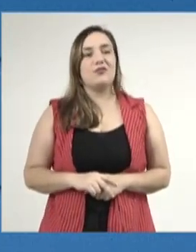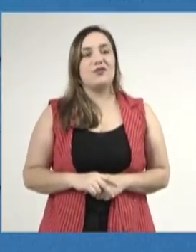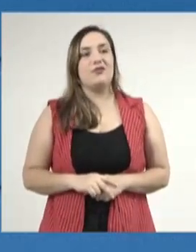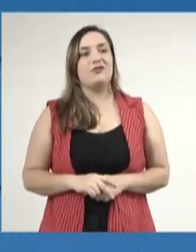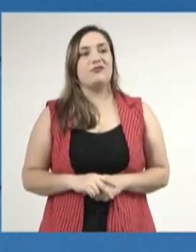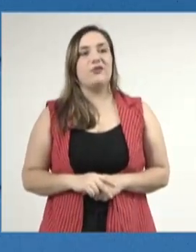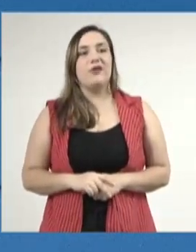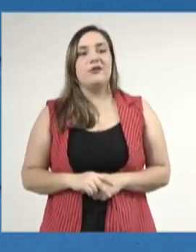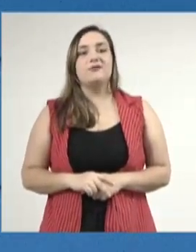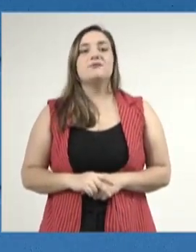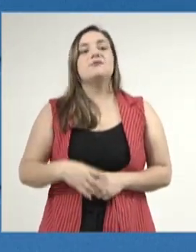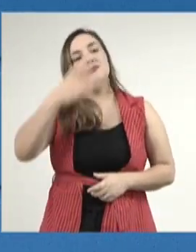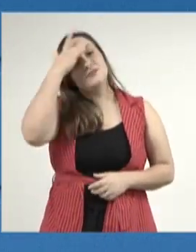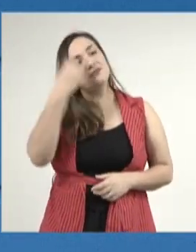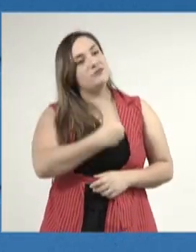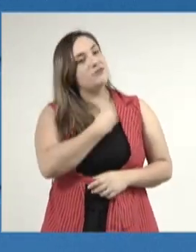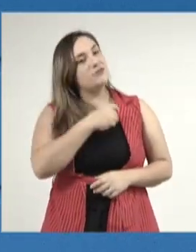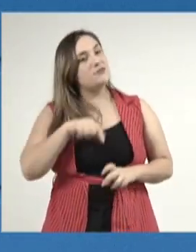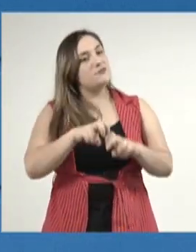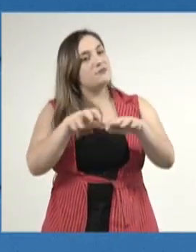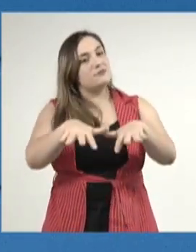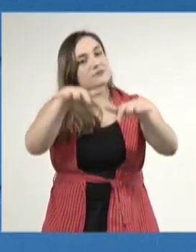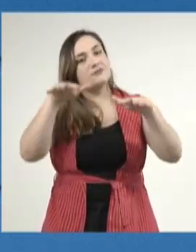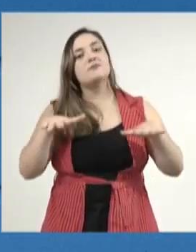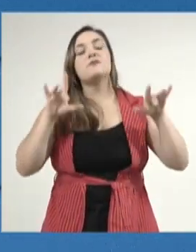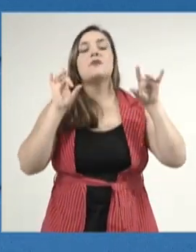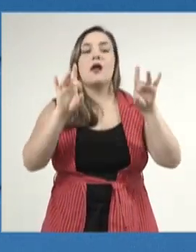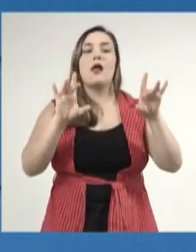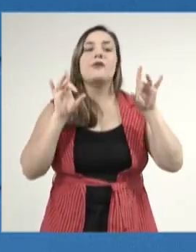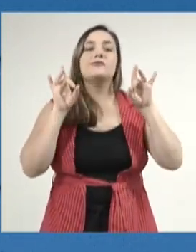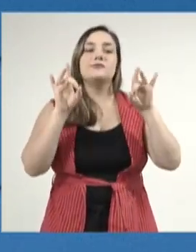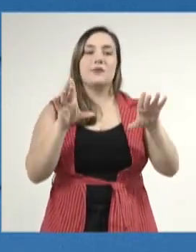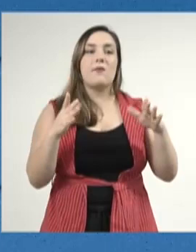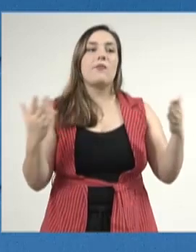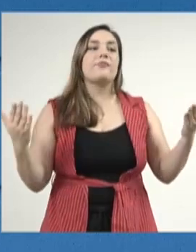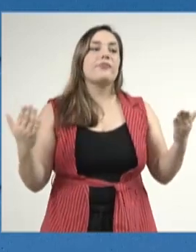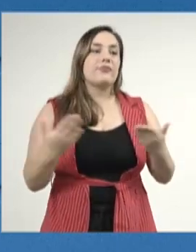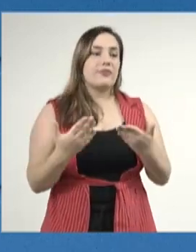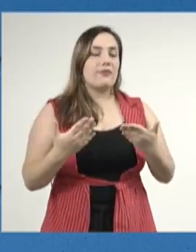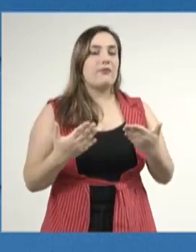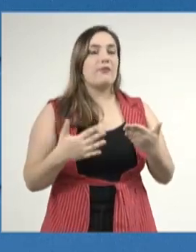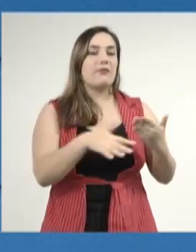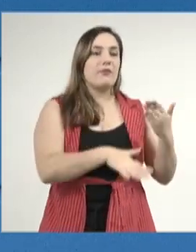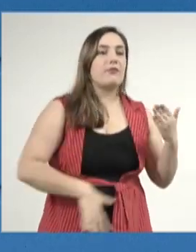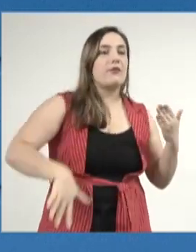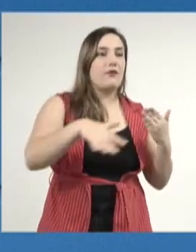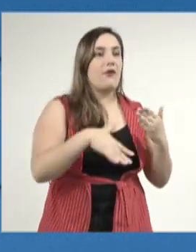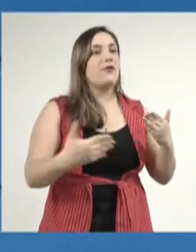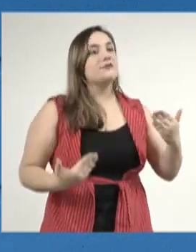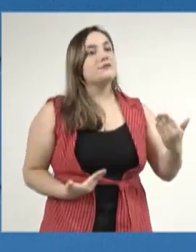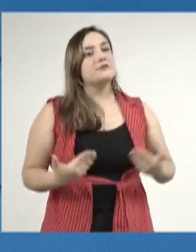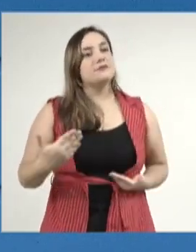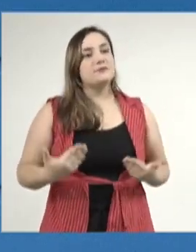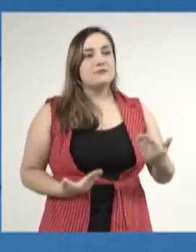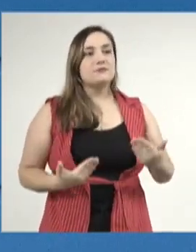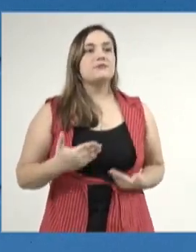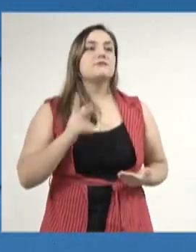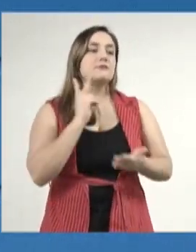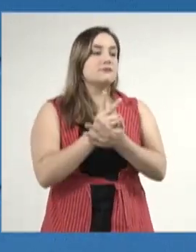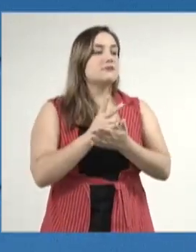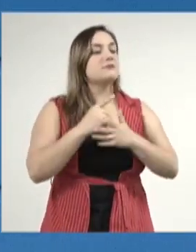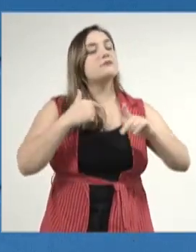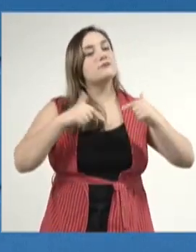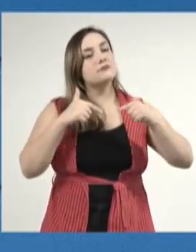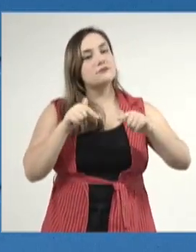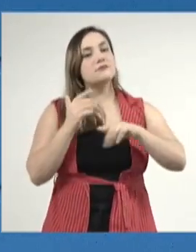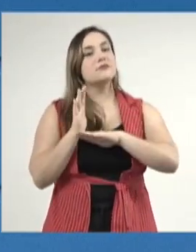todos que nos honram com a sua presença neste plenário, de maneira toda especial a categoria dos servidores que sempre trabalharam muito por